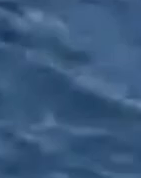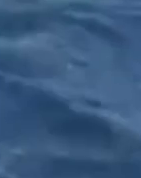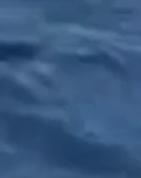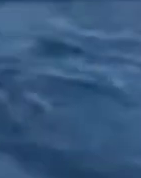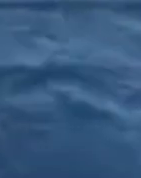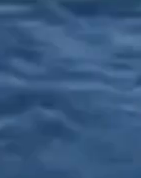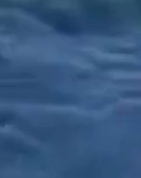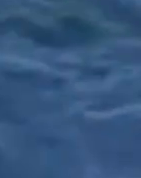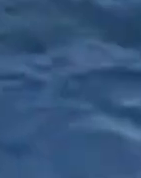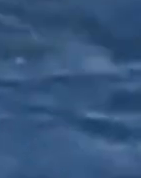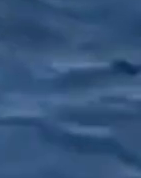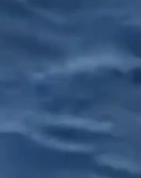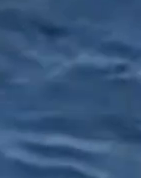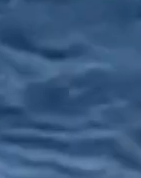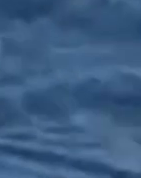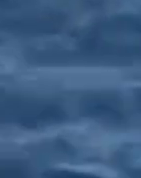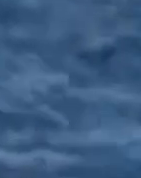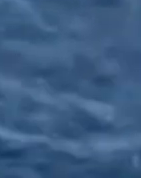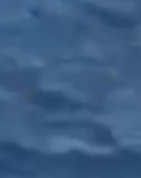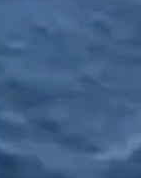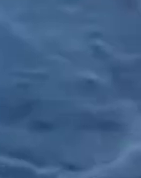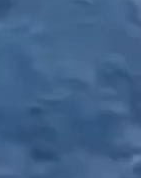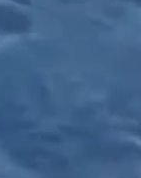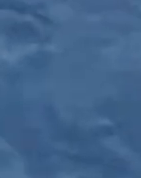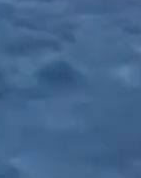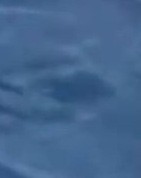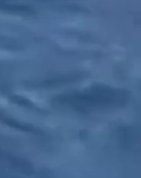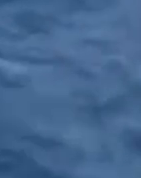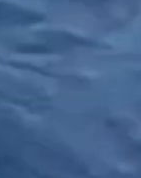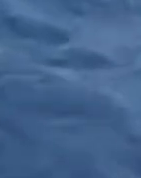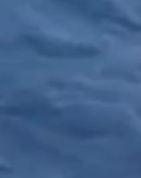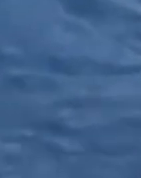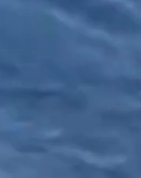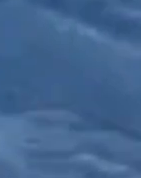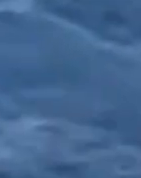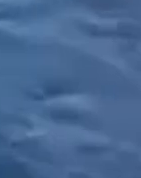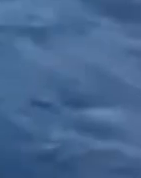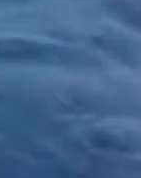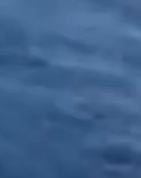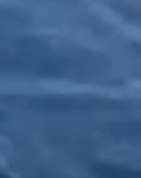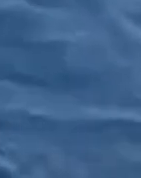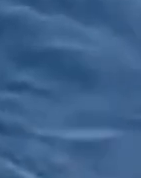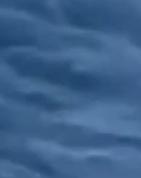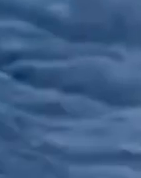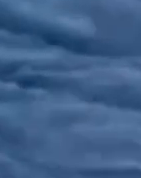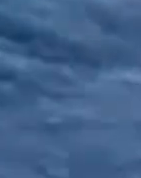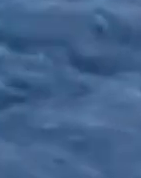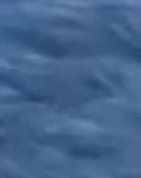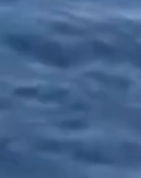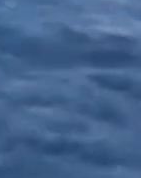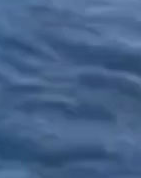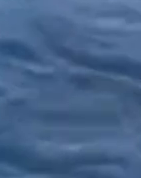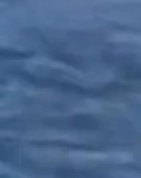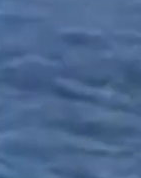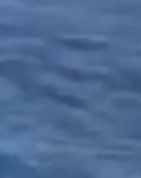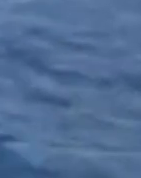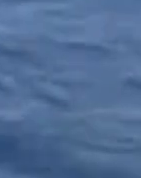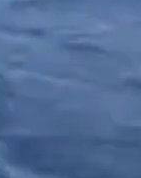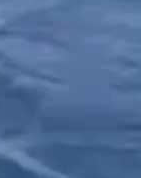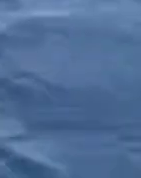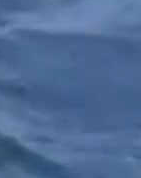O porão tem 100, 200, 300 toneladas, mas se não me engano era de sardinha. O rebocador está lá